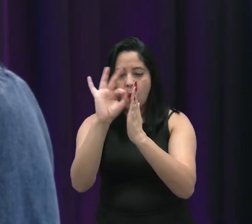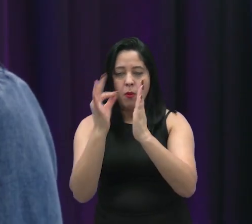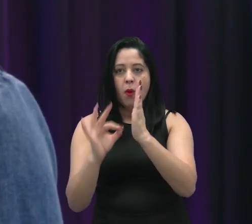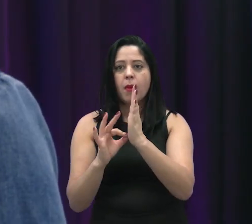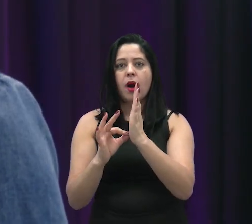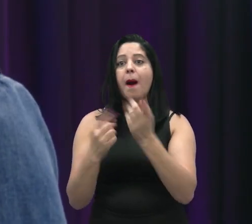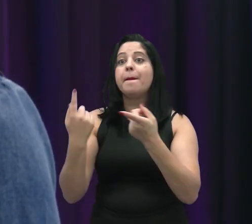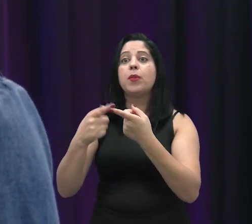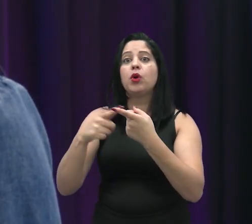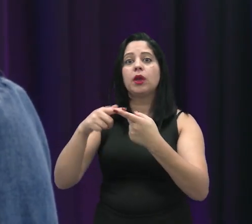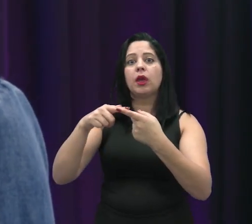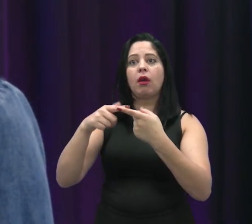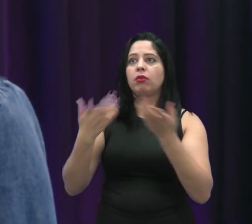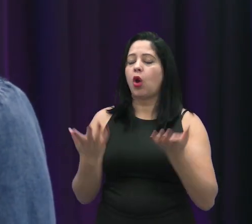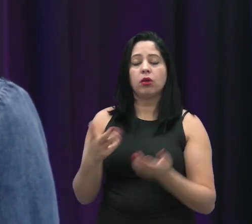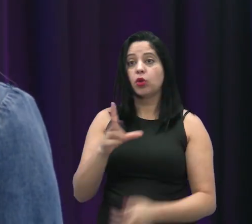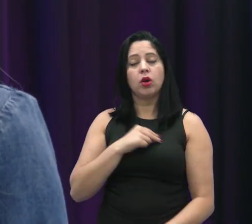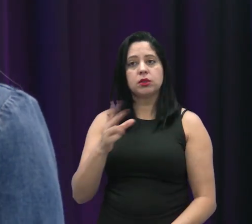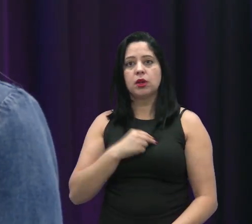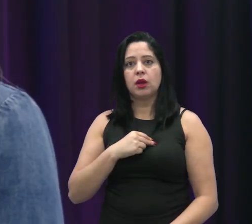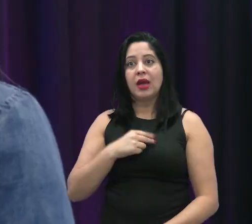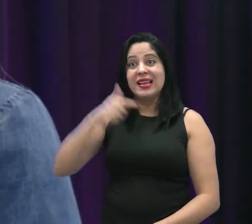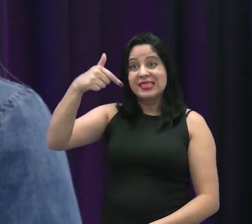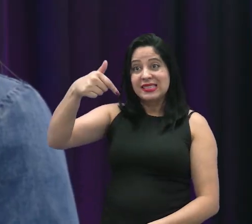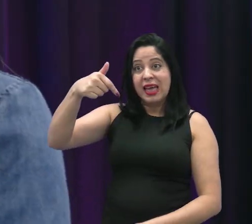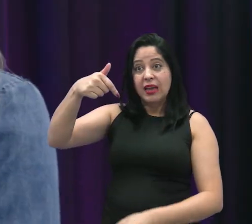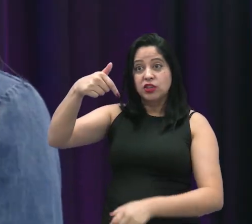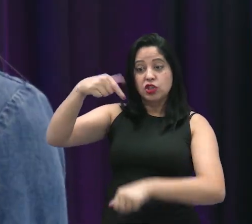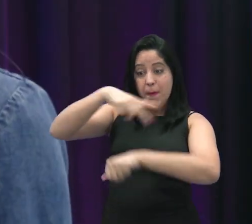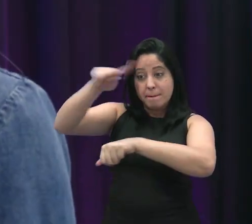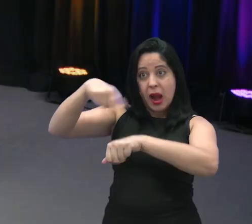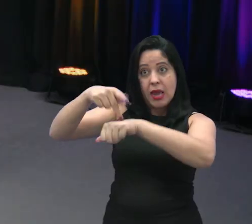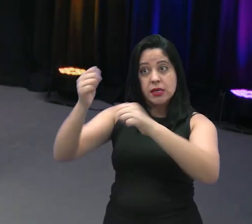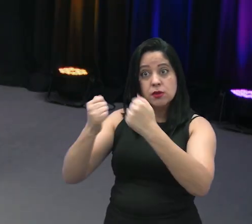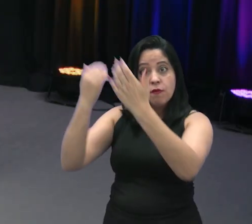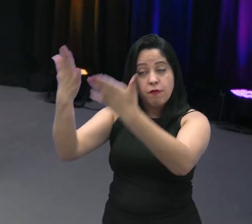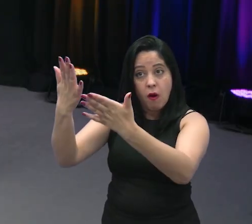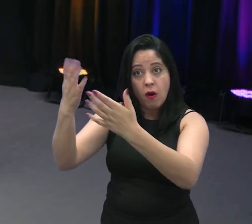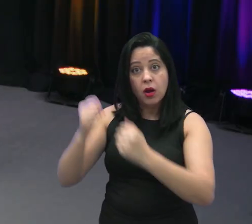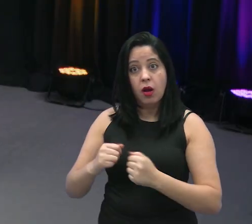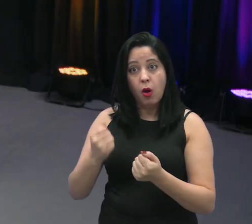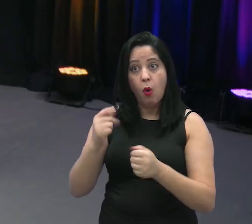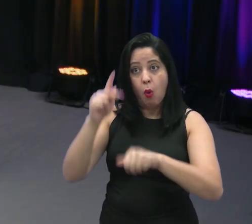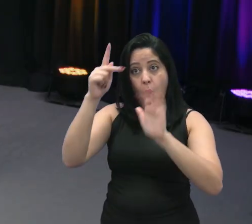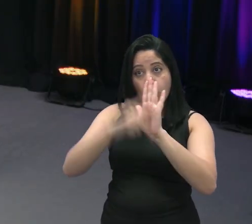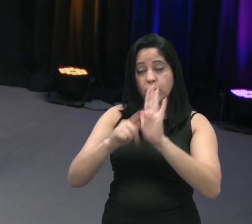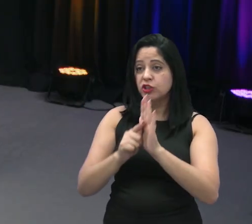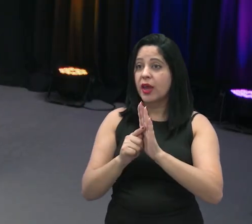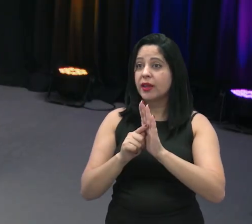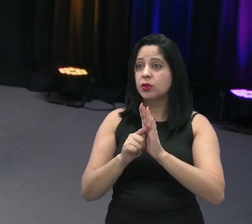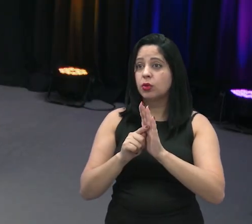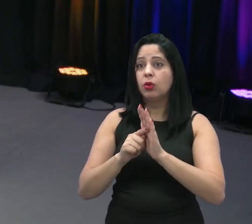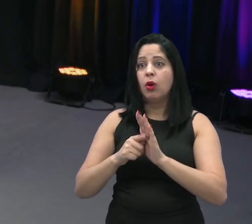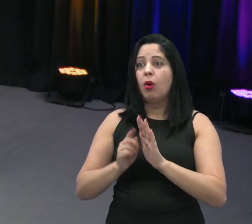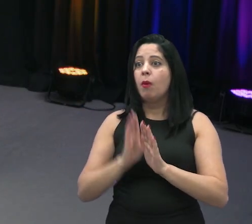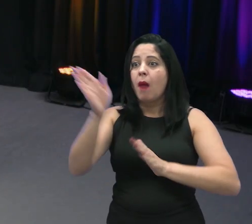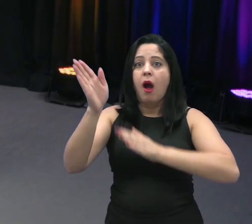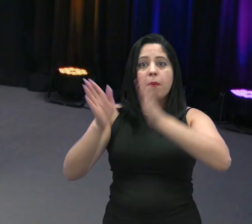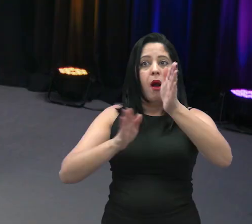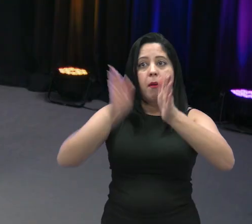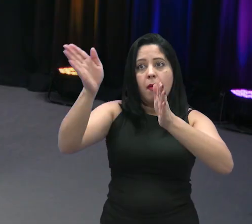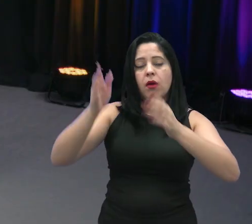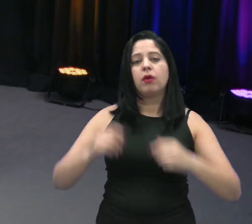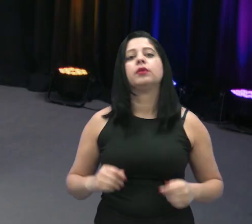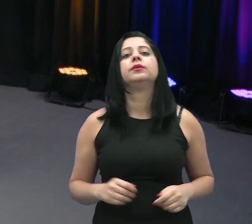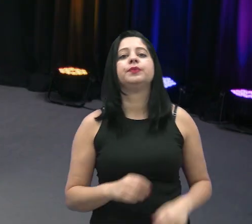proporção que tomou o projeto, né? 7 países, gente, eu não tinha noção da dimensão que tomou esse projeto. Realmente. Acho que